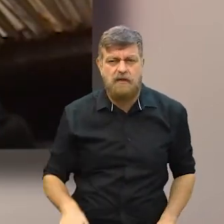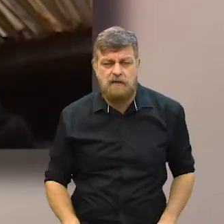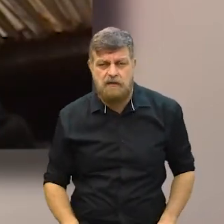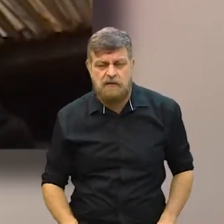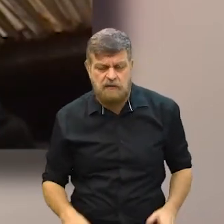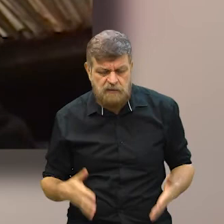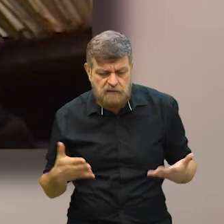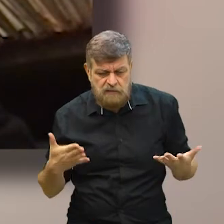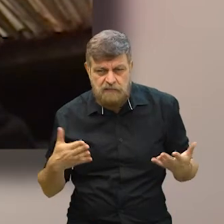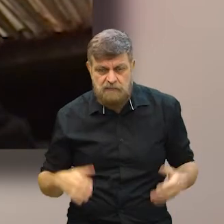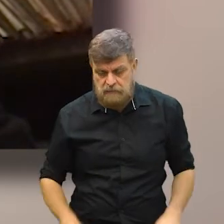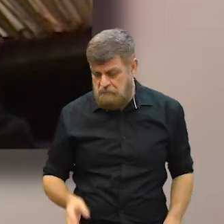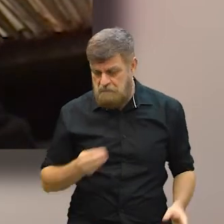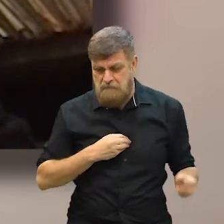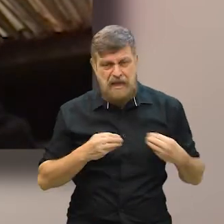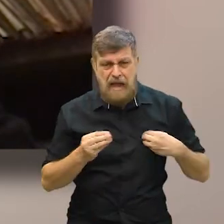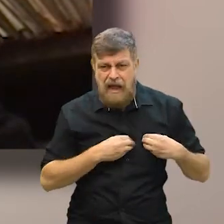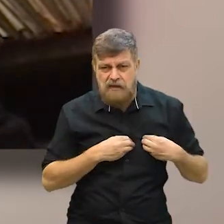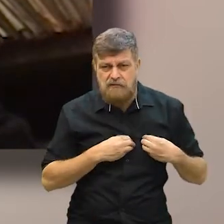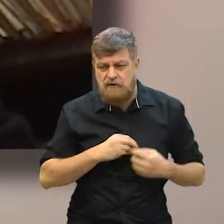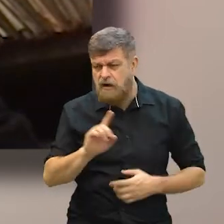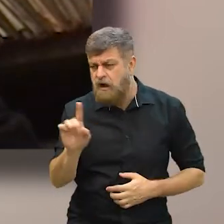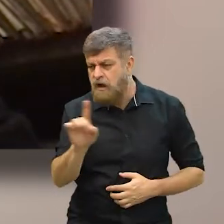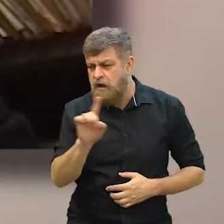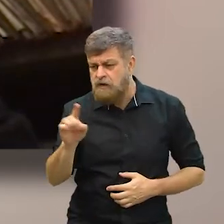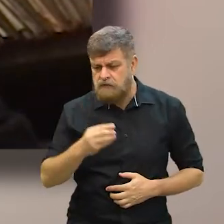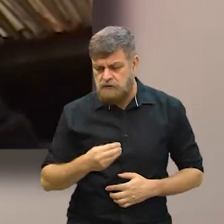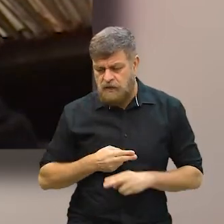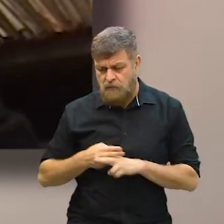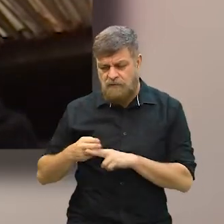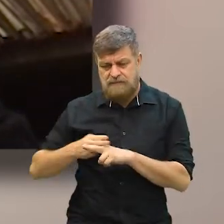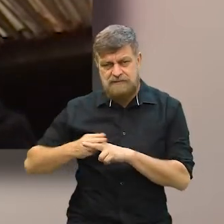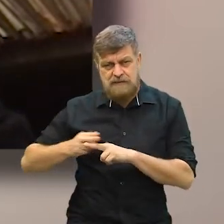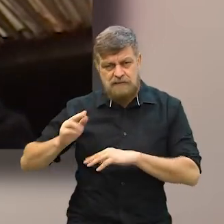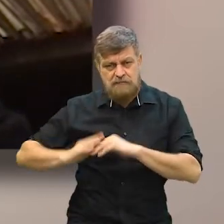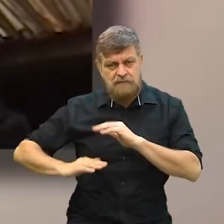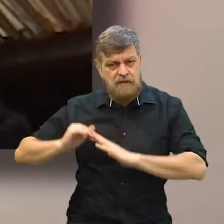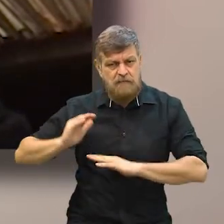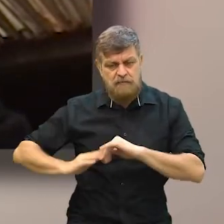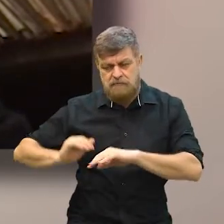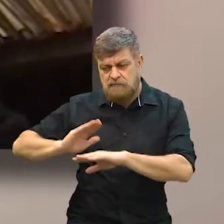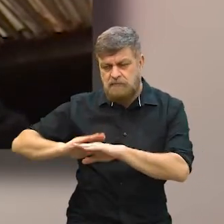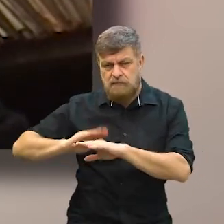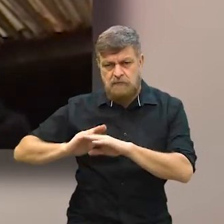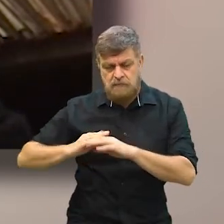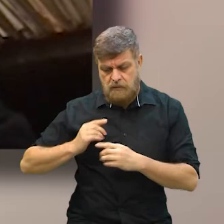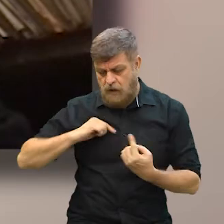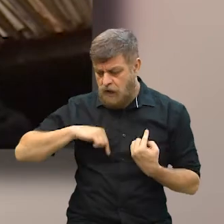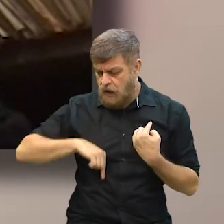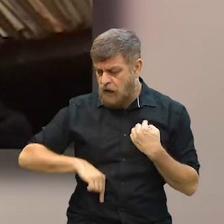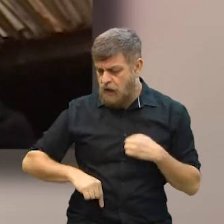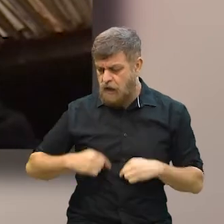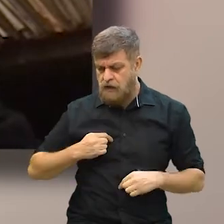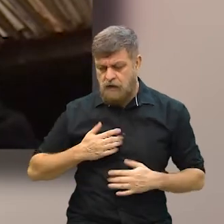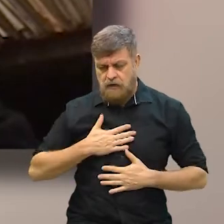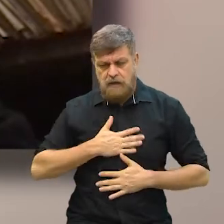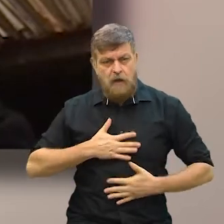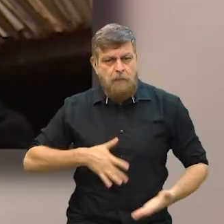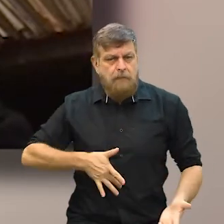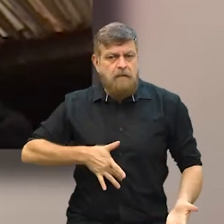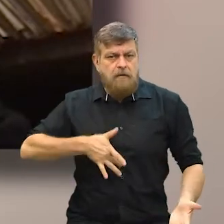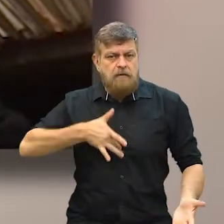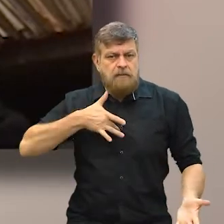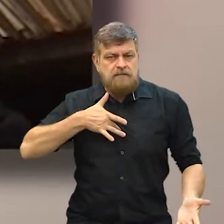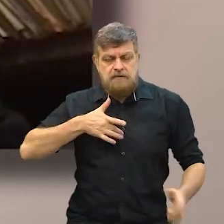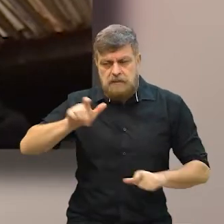é um pecado. A vida sexual faz parte da vida fisiológica e do prazer